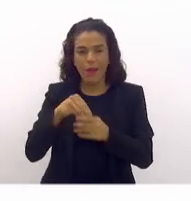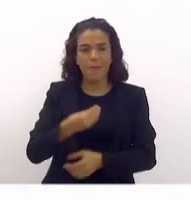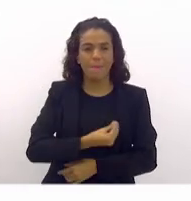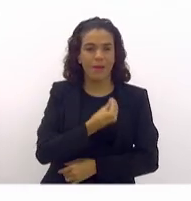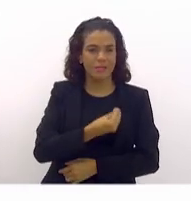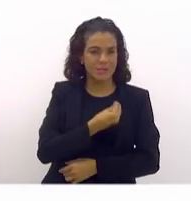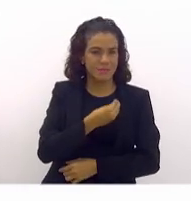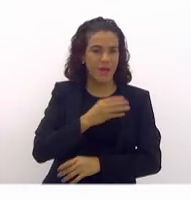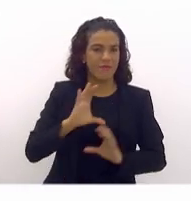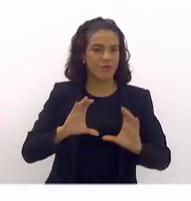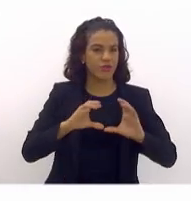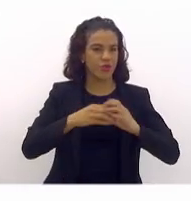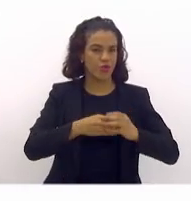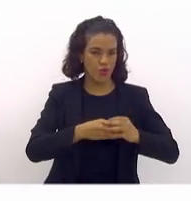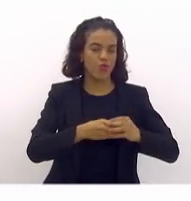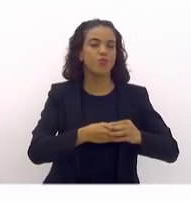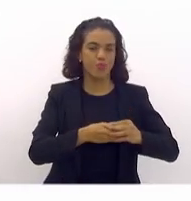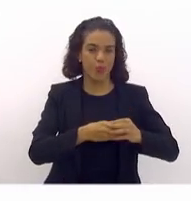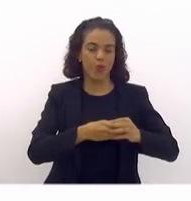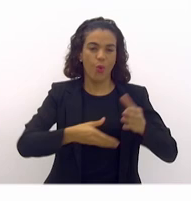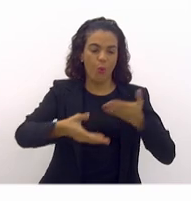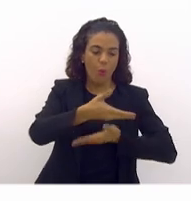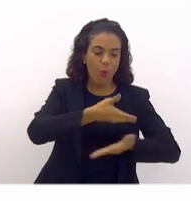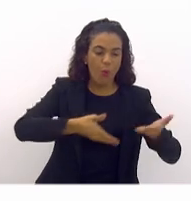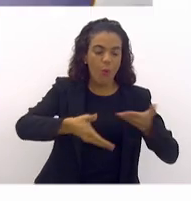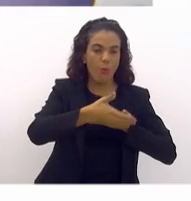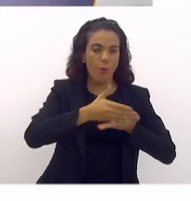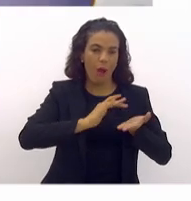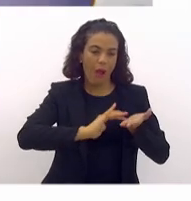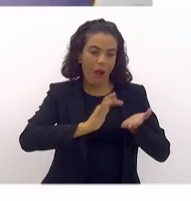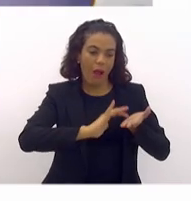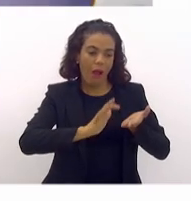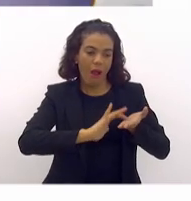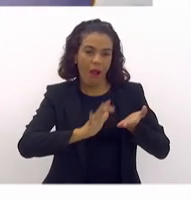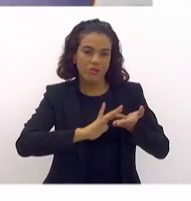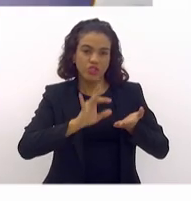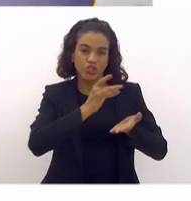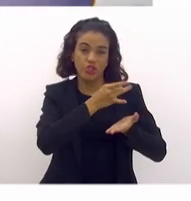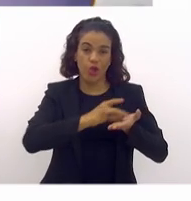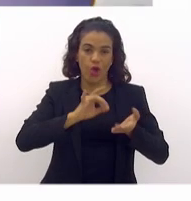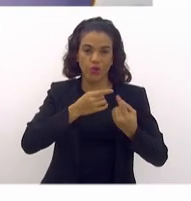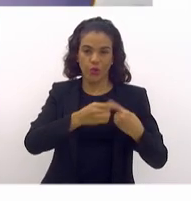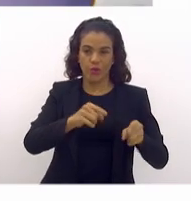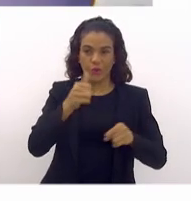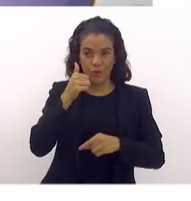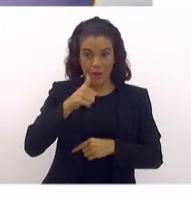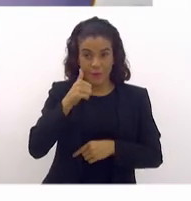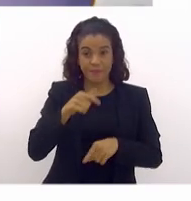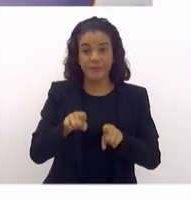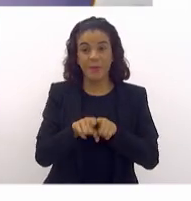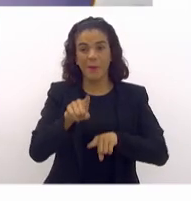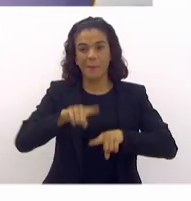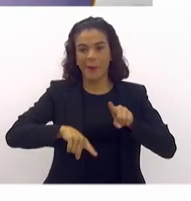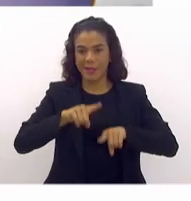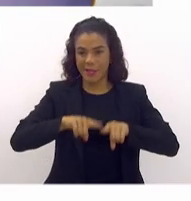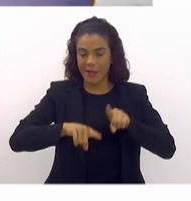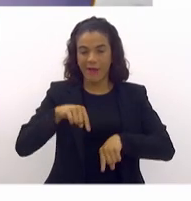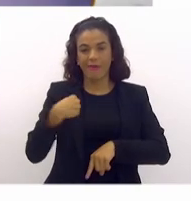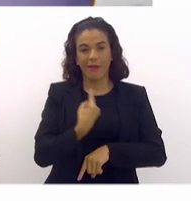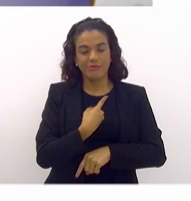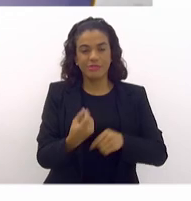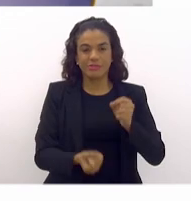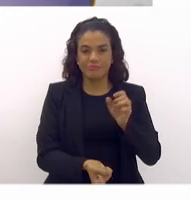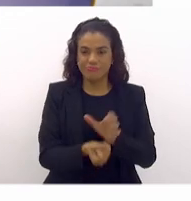desses fóruns que compartilham, né, conteúdos de ódio contra as mulheres. E aí, por fim, um material que a gente